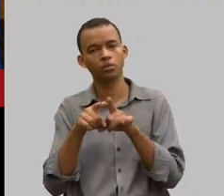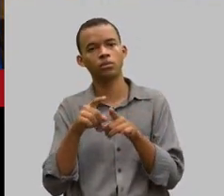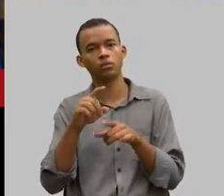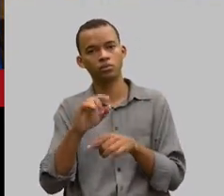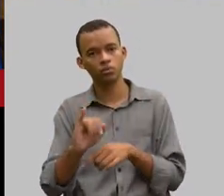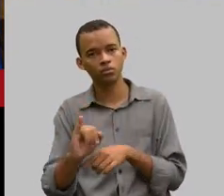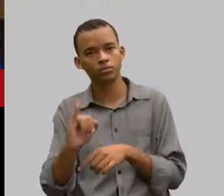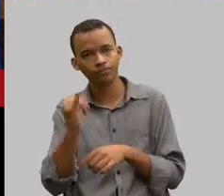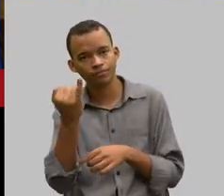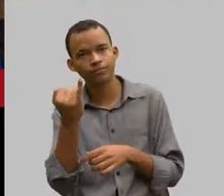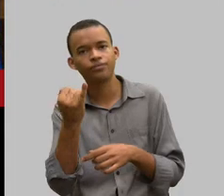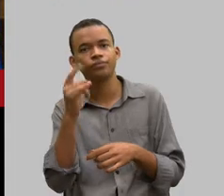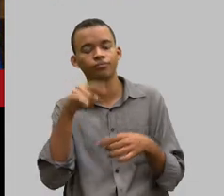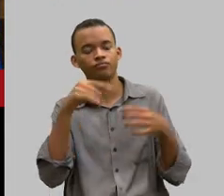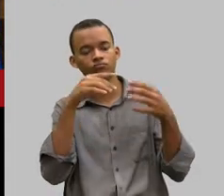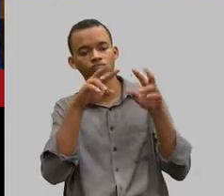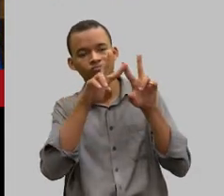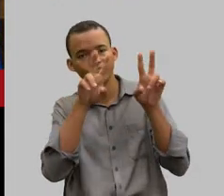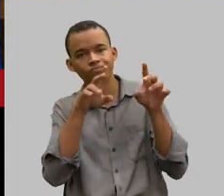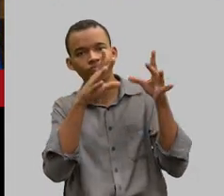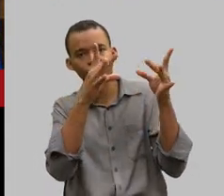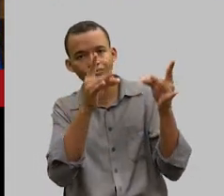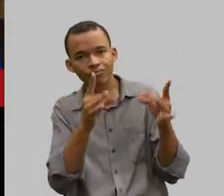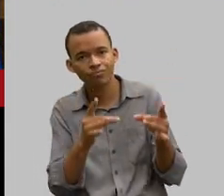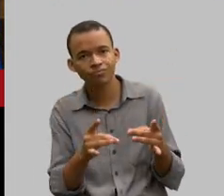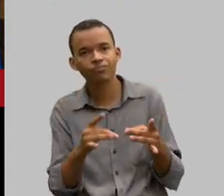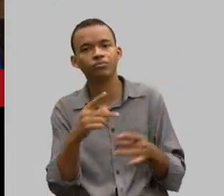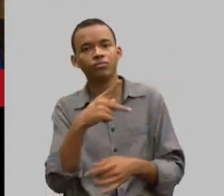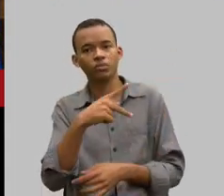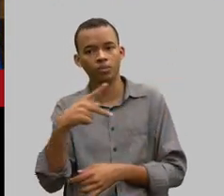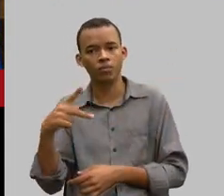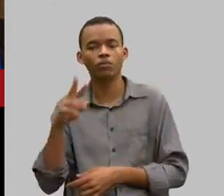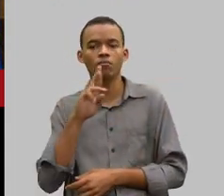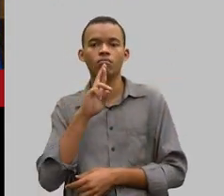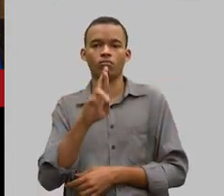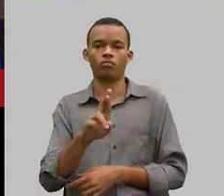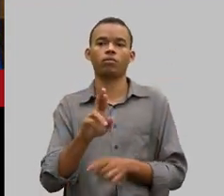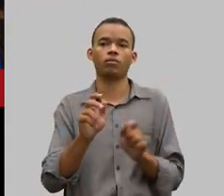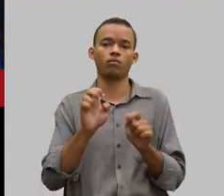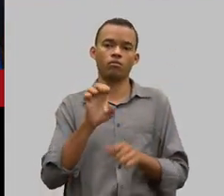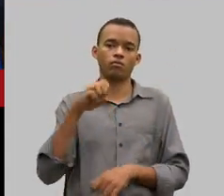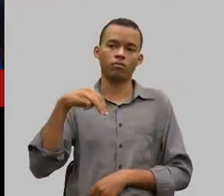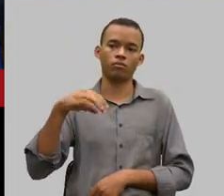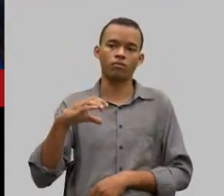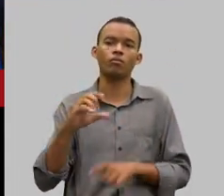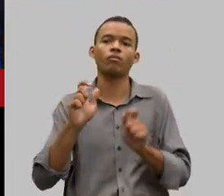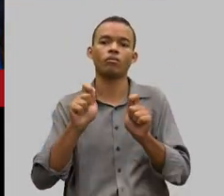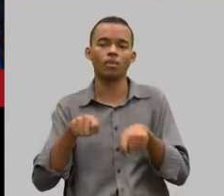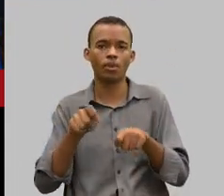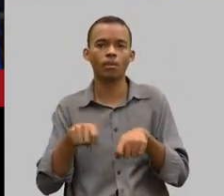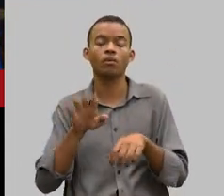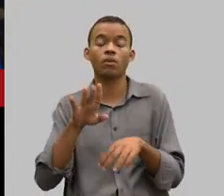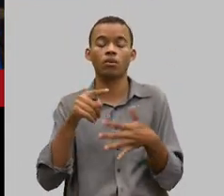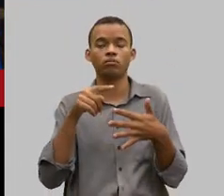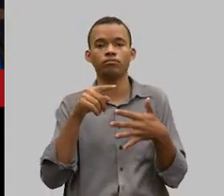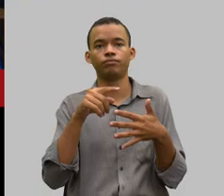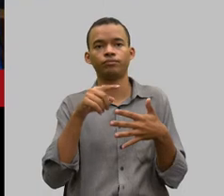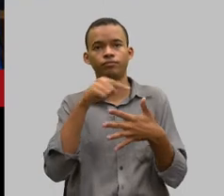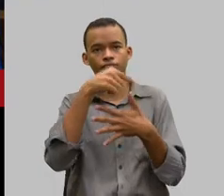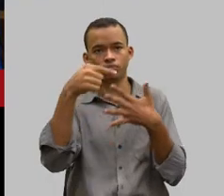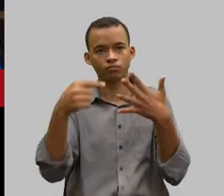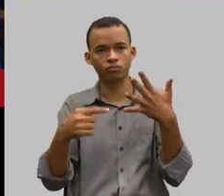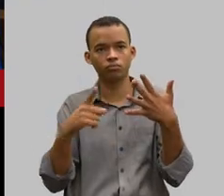mais detalhados nosso Presidente consegue responder eh mas um deles eu acho importante né